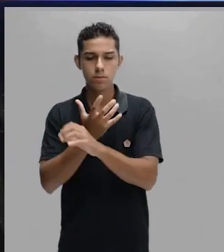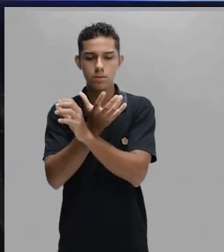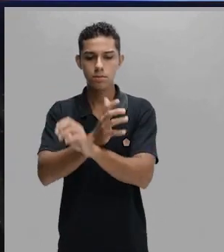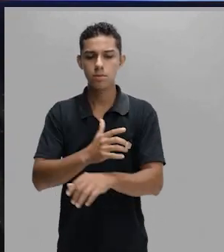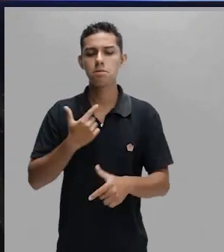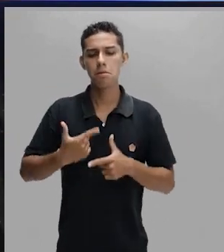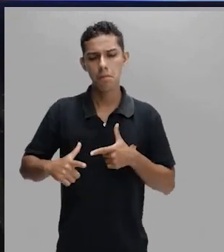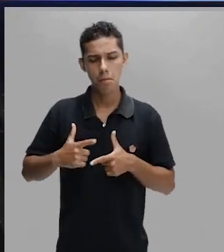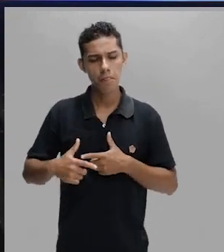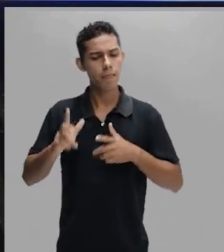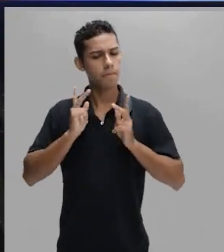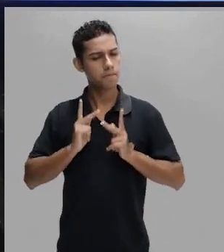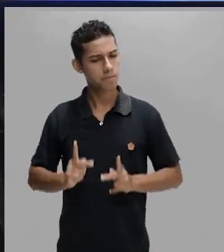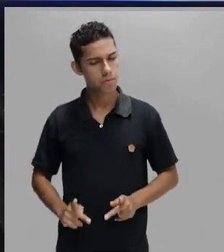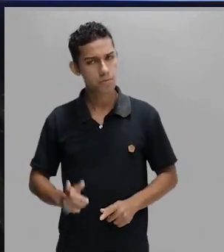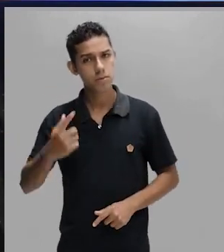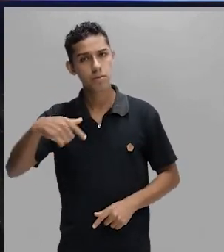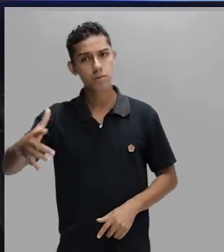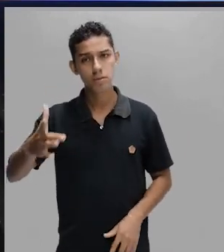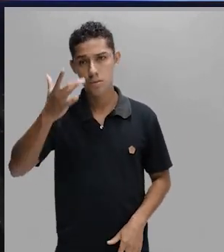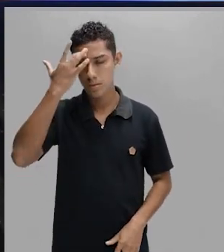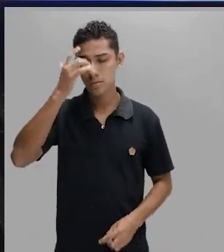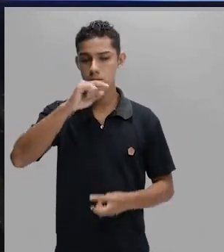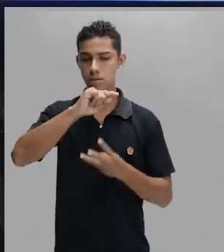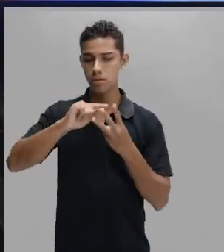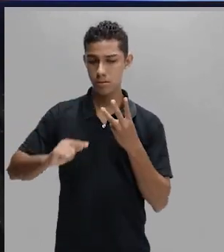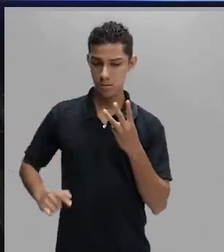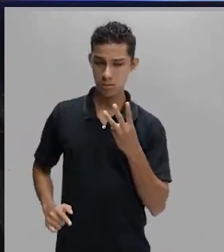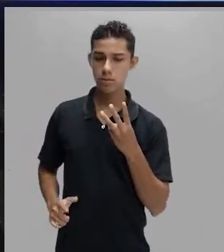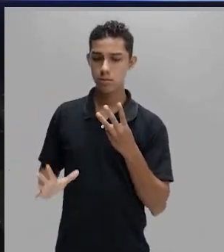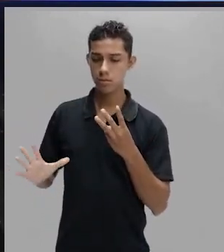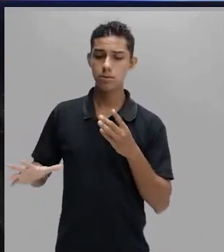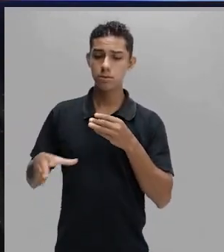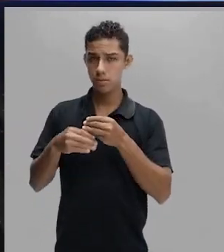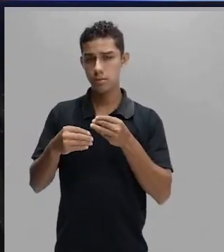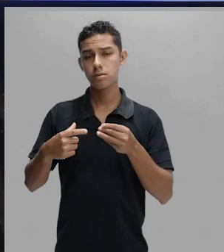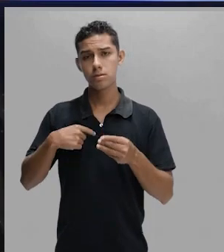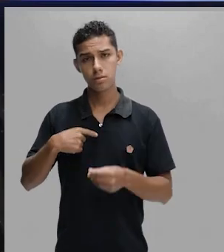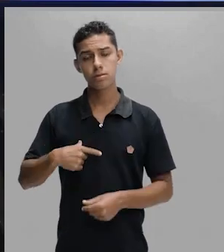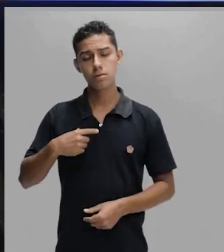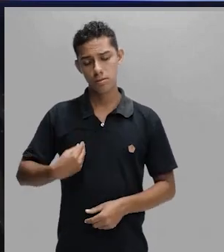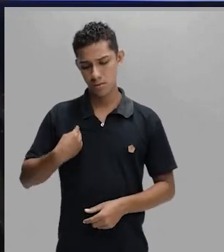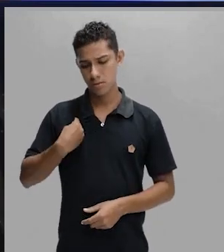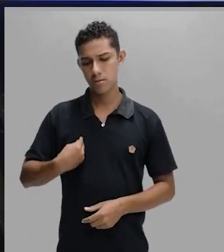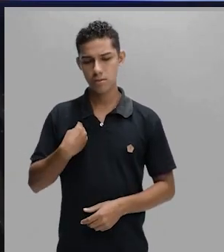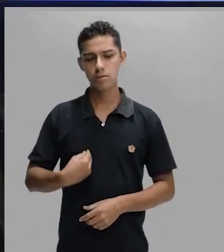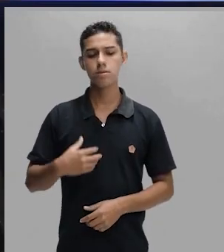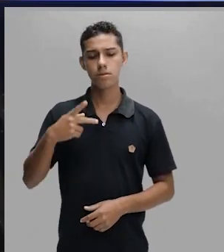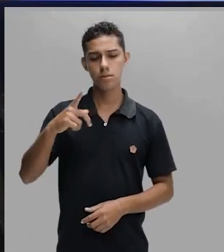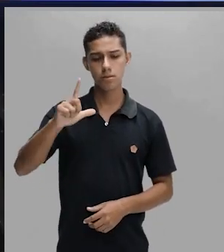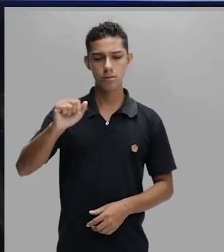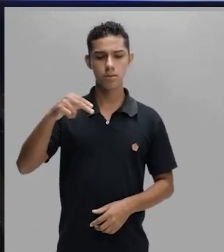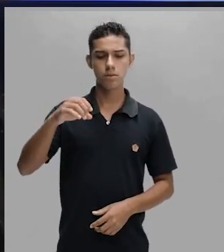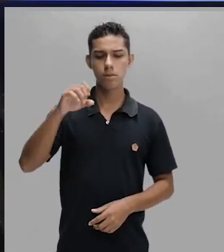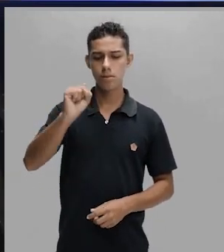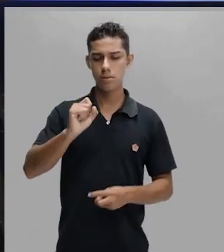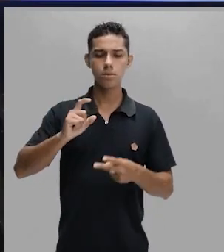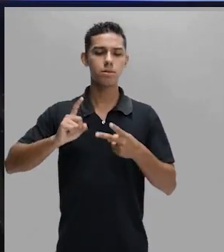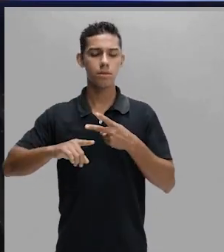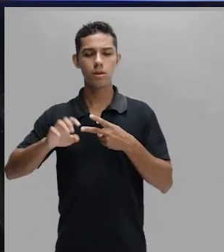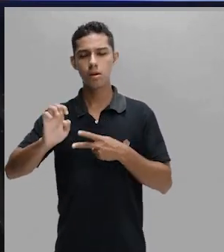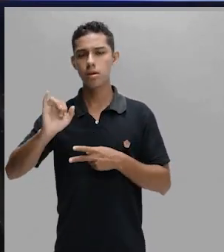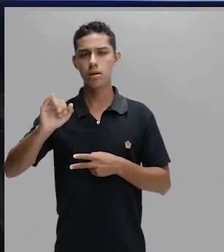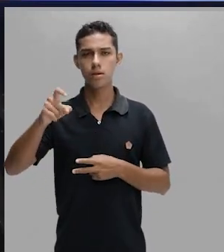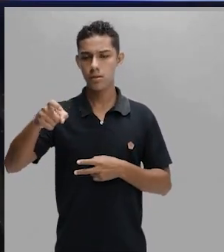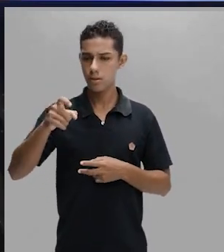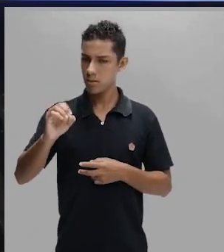dos problemas posturais, que vocês tenham entendido que são 3 tipos de articulações, que existem planos e existem eixos, que é por onde esse